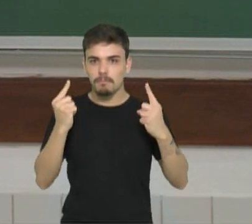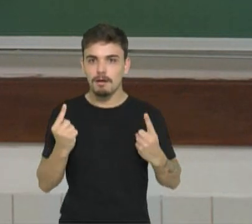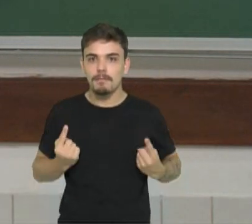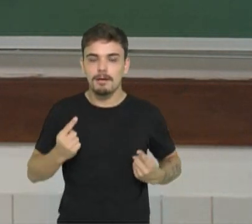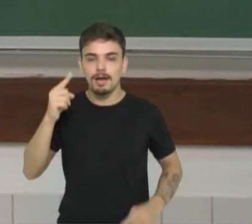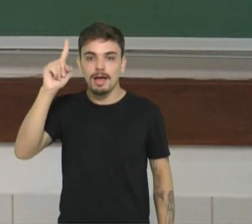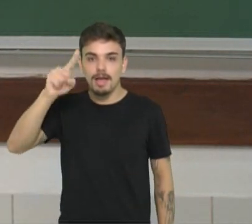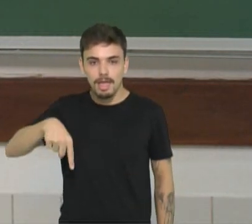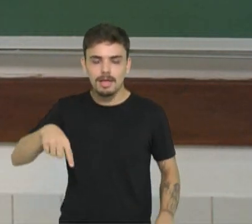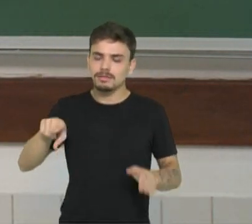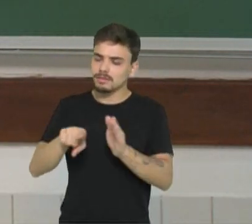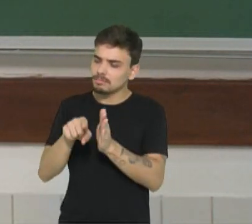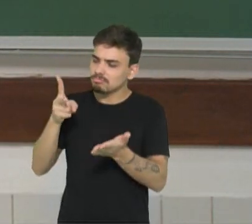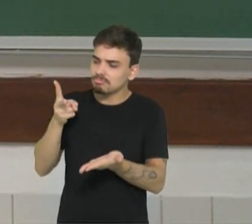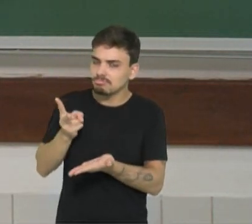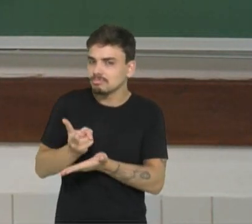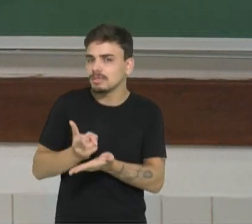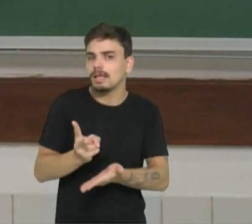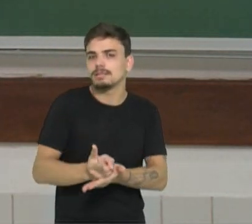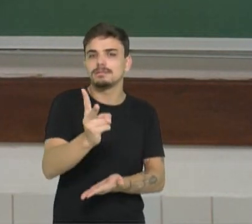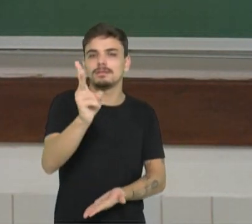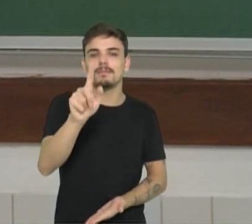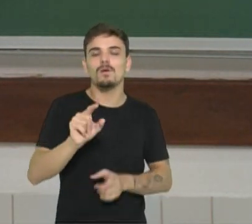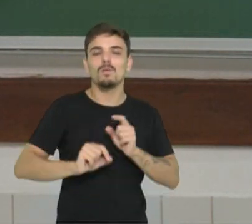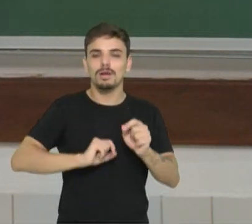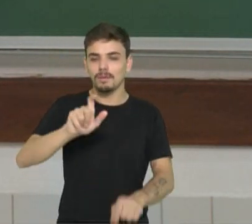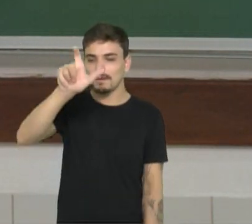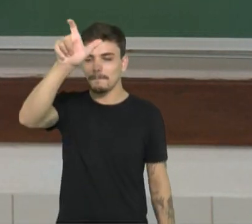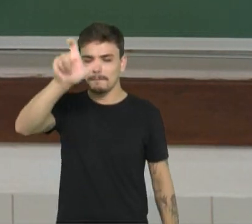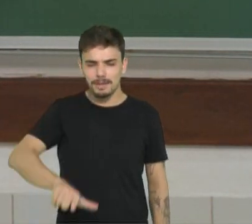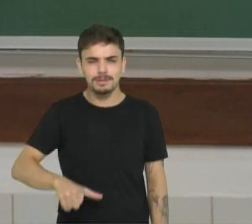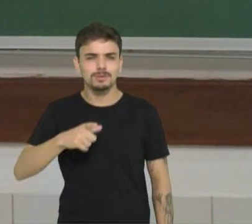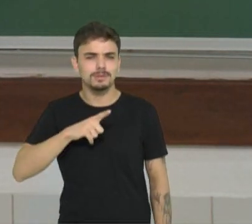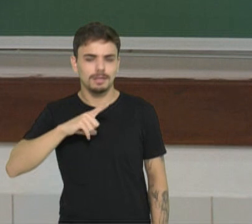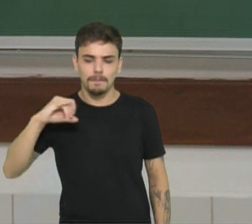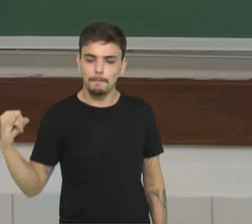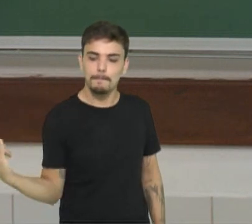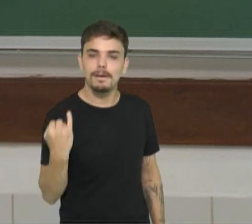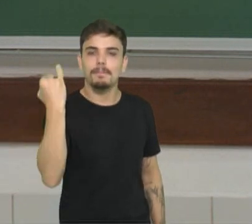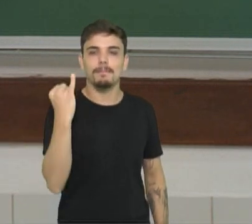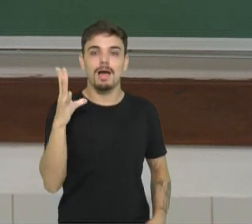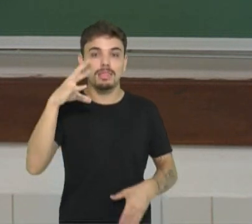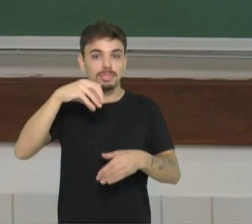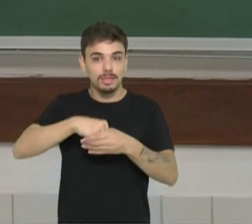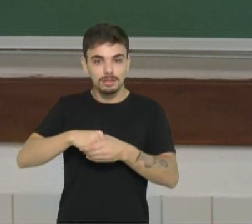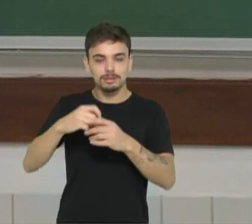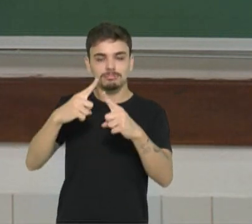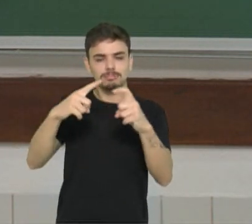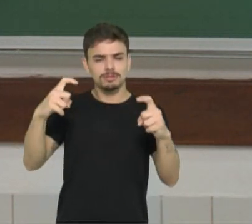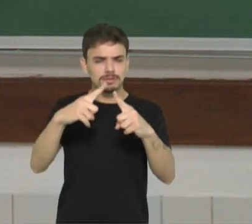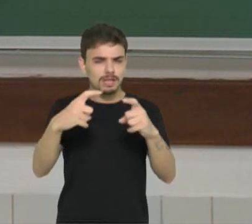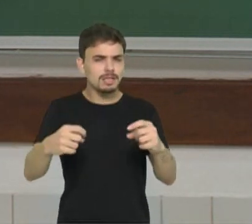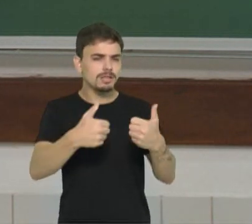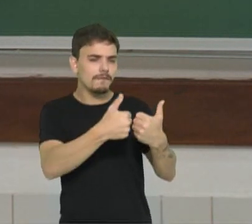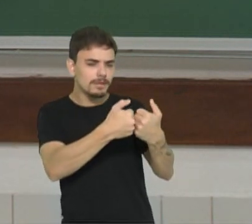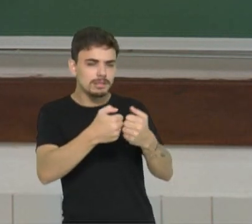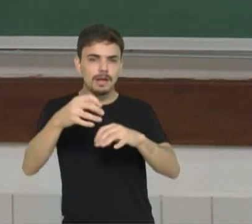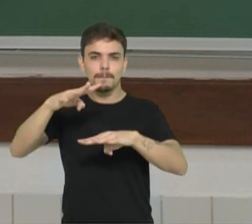foi e é e sempre será, né, uma pessoa super renomada na área de ciências, de física, de matemática,